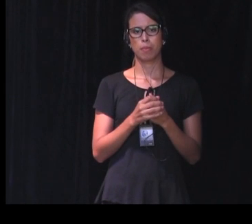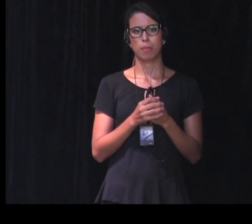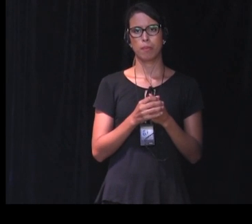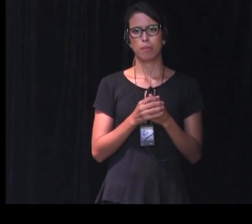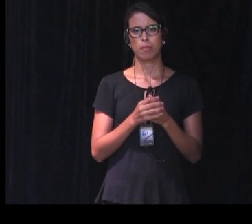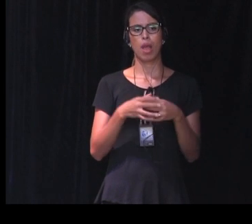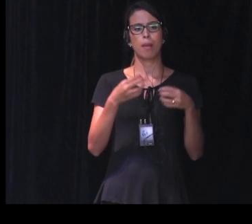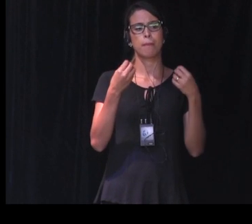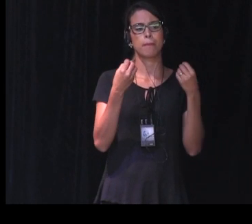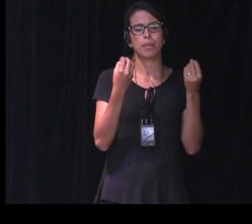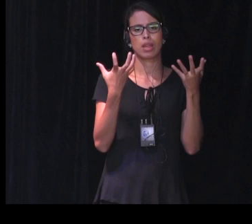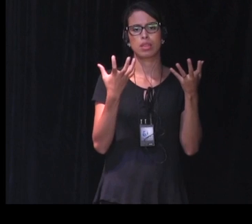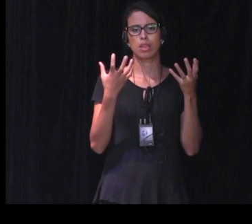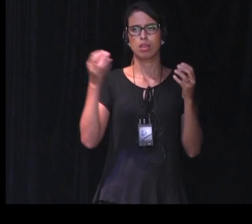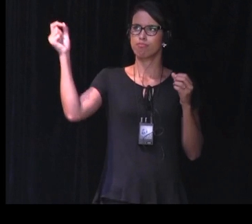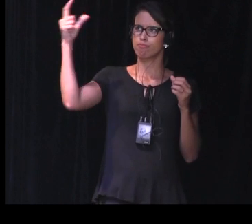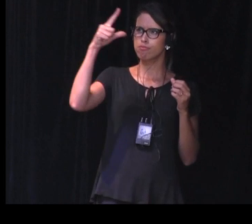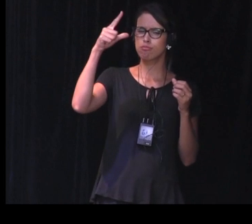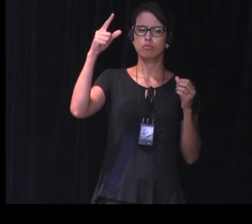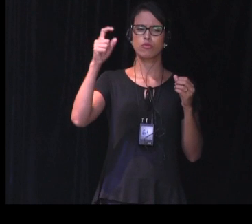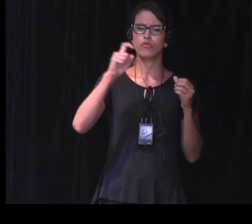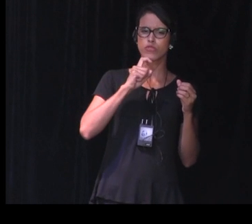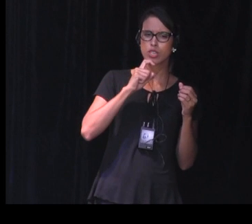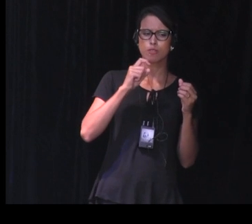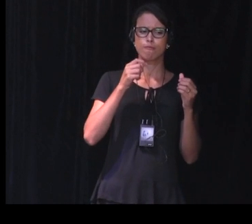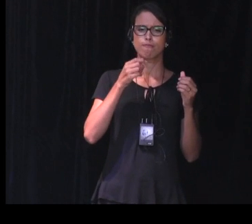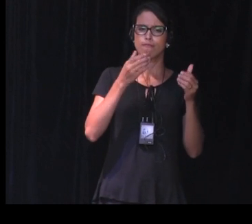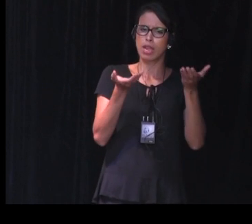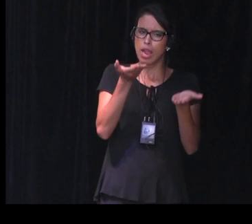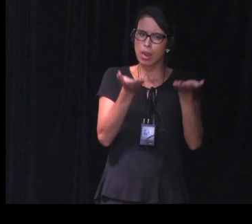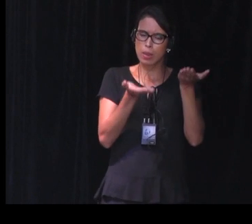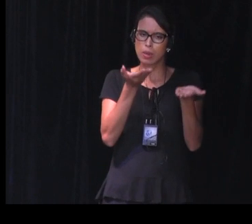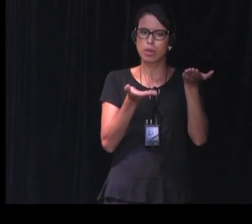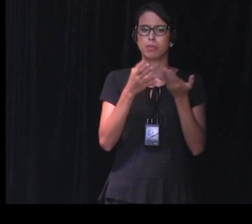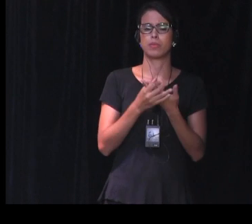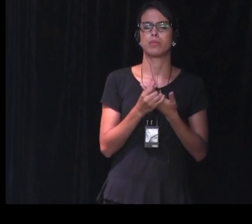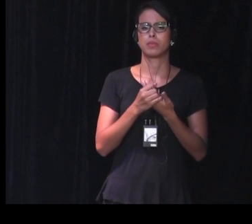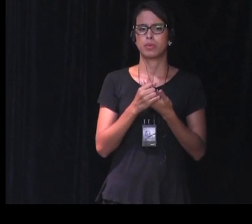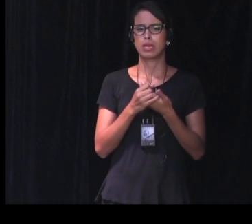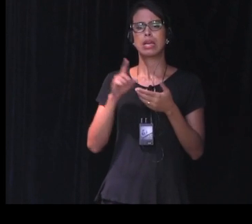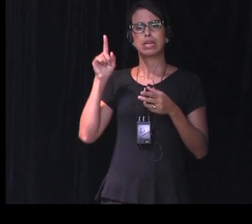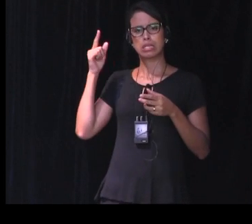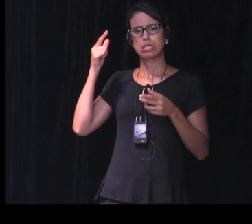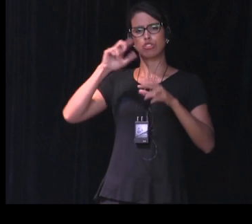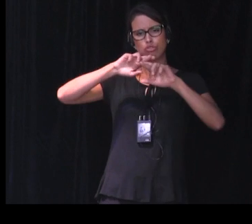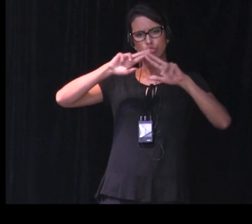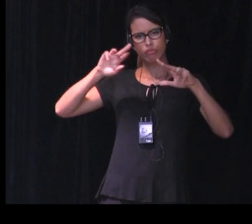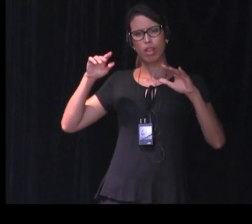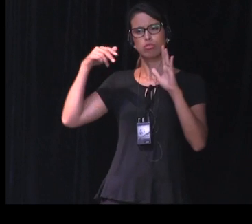para aclimatar e normalizar os cultivos. No meio ele diz outras